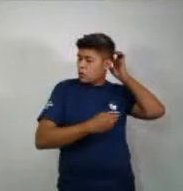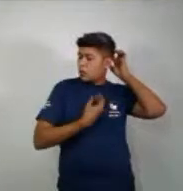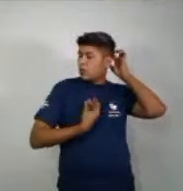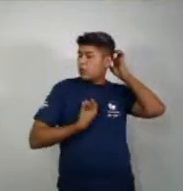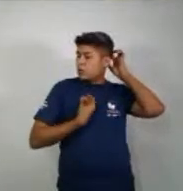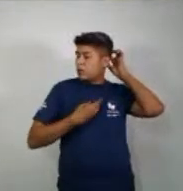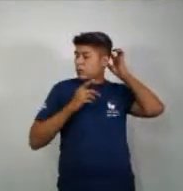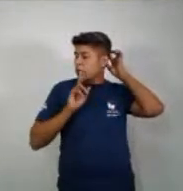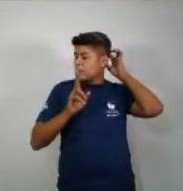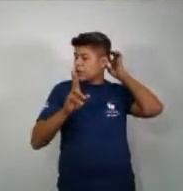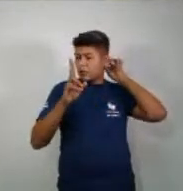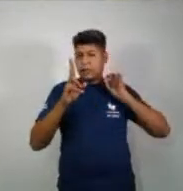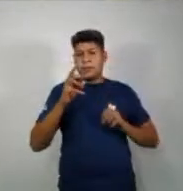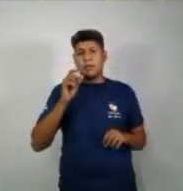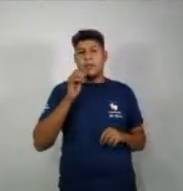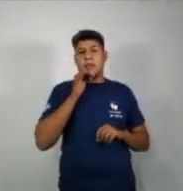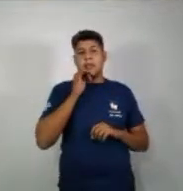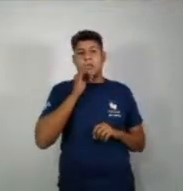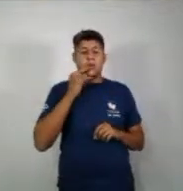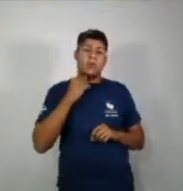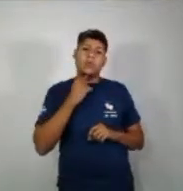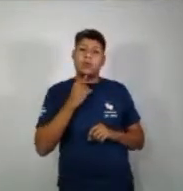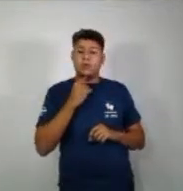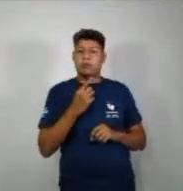Isso, sem dúvida, é importante.